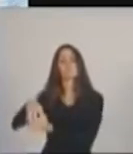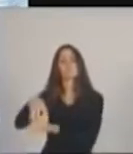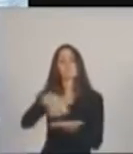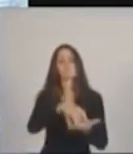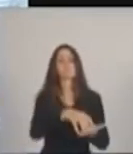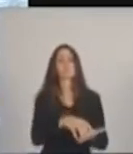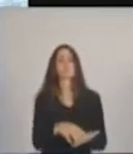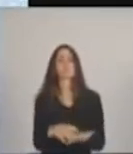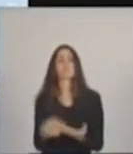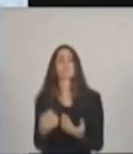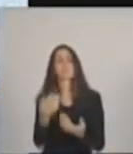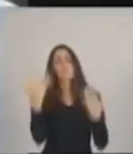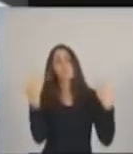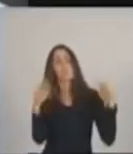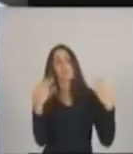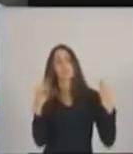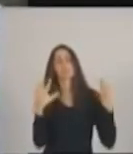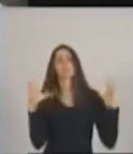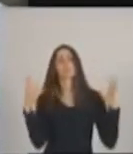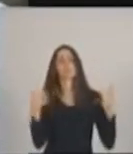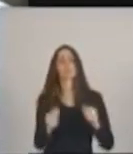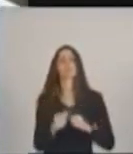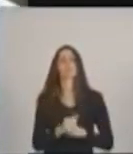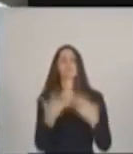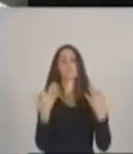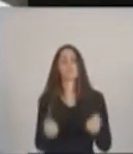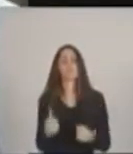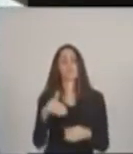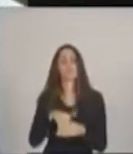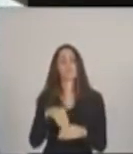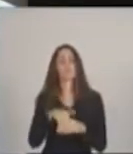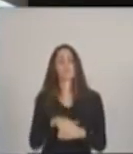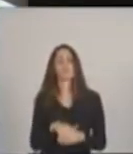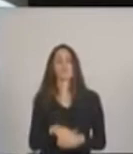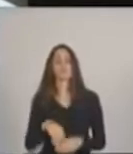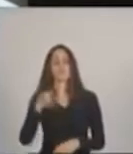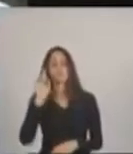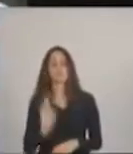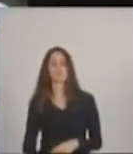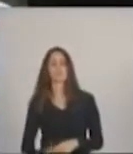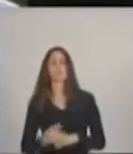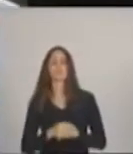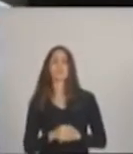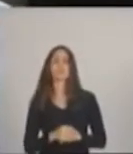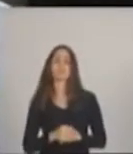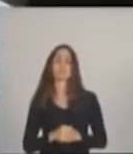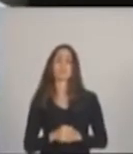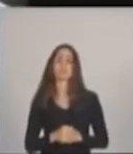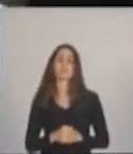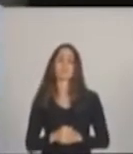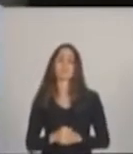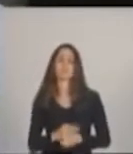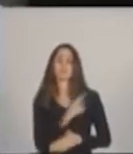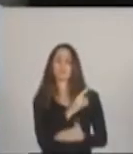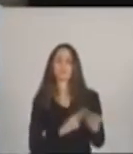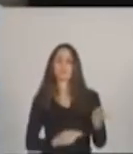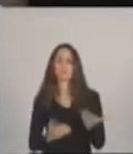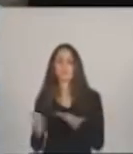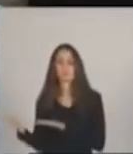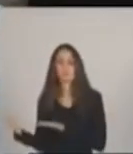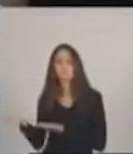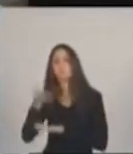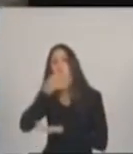parabéns pela conduta, parabéns a todos. O direito do ilustre relator em fazer a